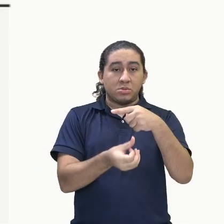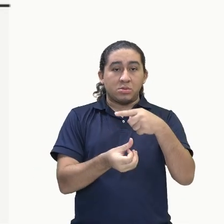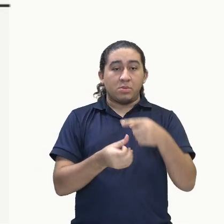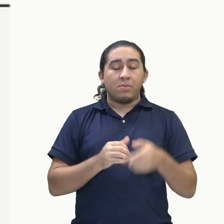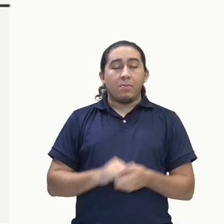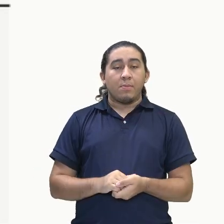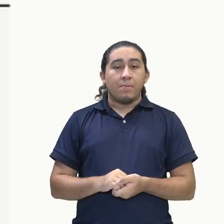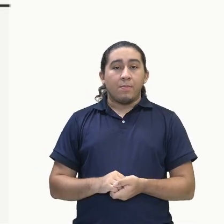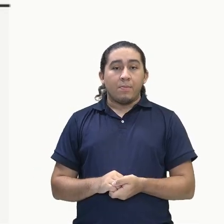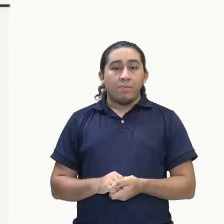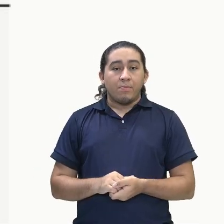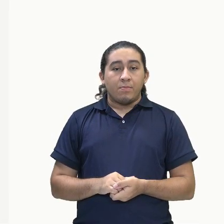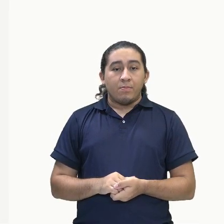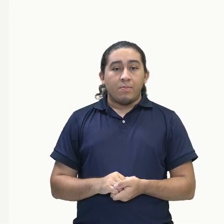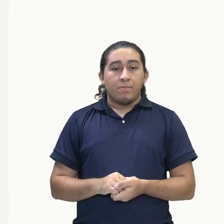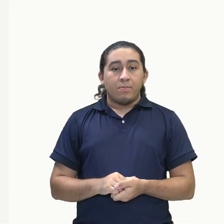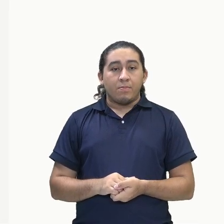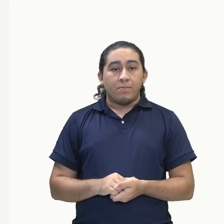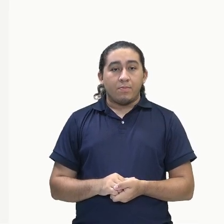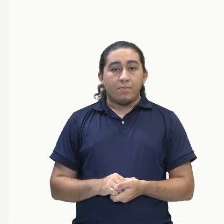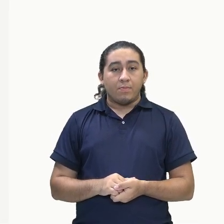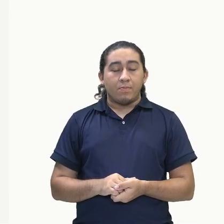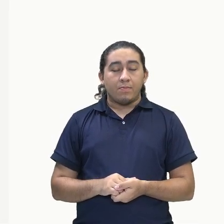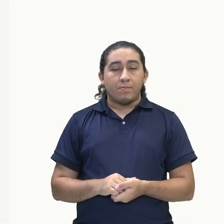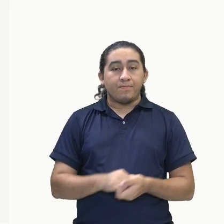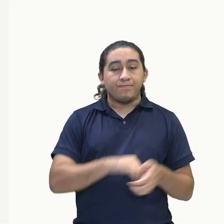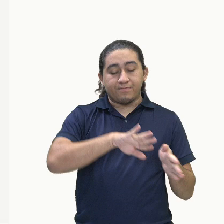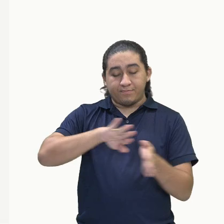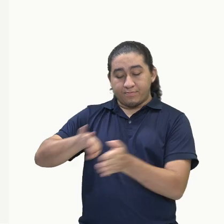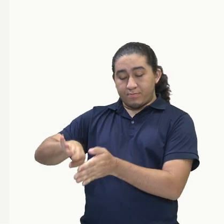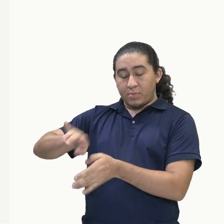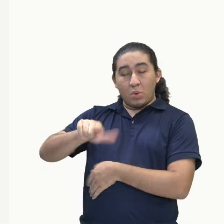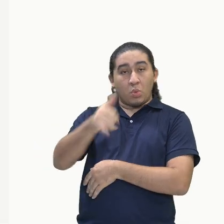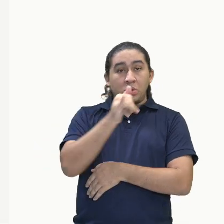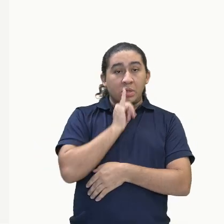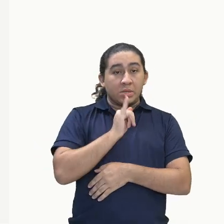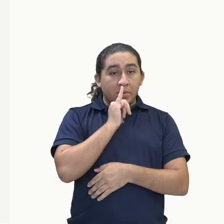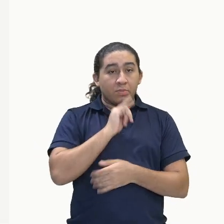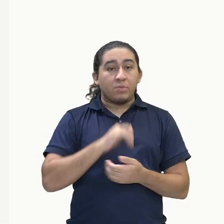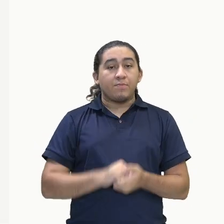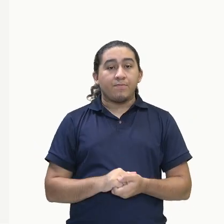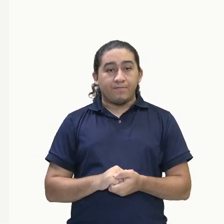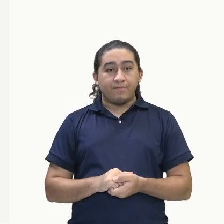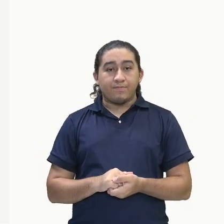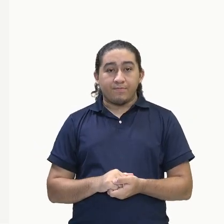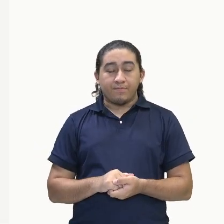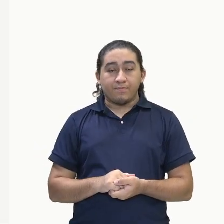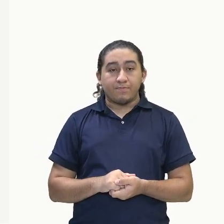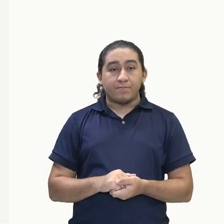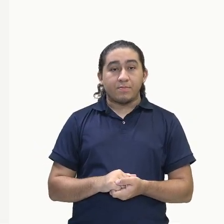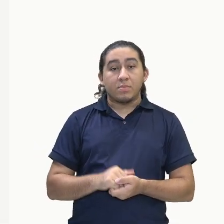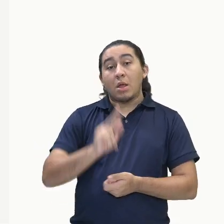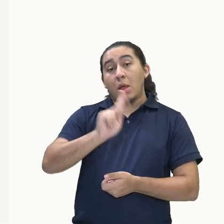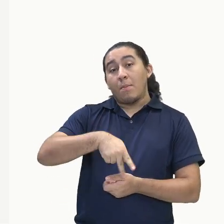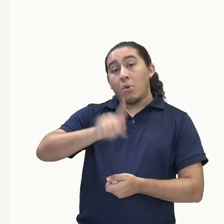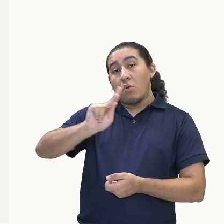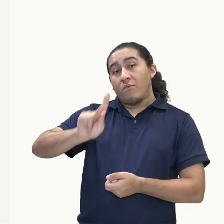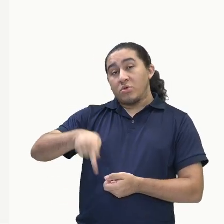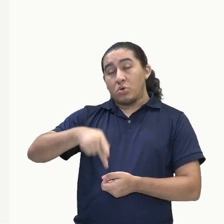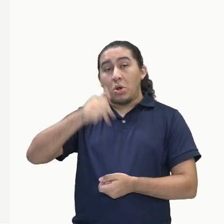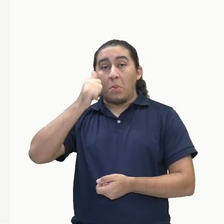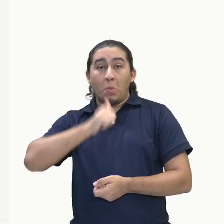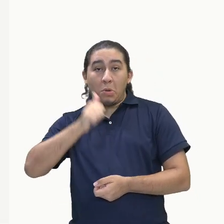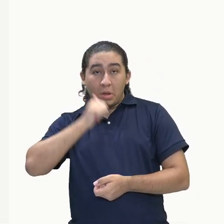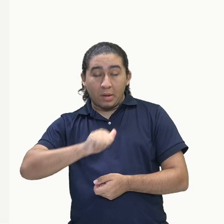sobre 36 avos. Vamos ao próximo exemplo. Diz assim, a professora de Lucas